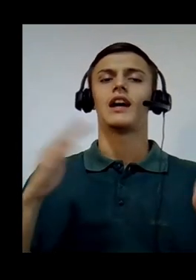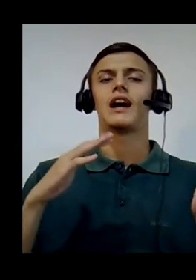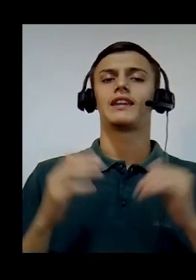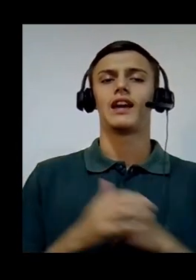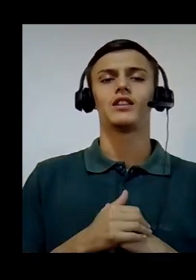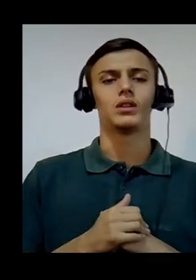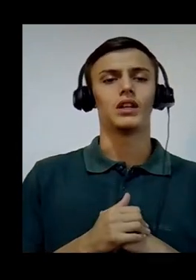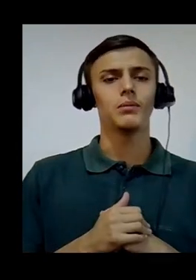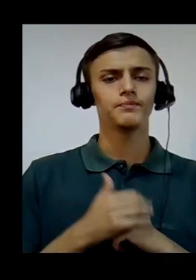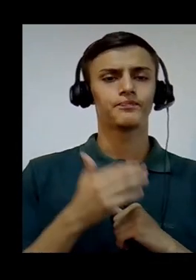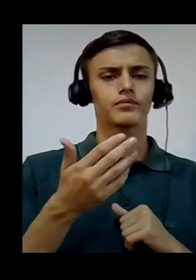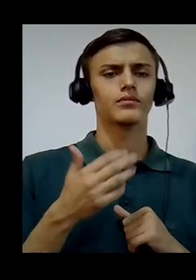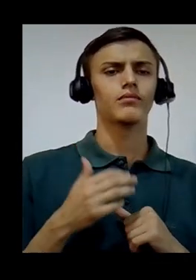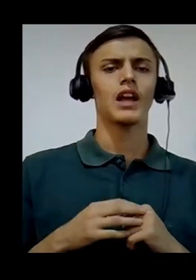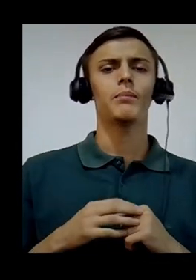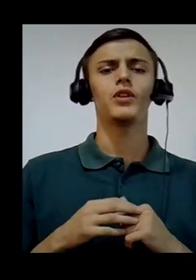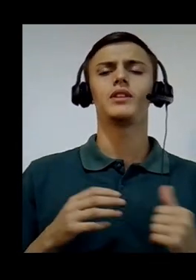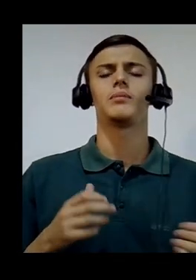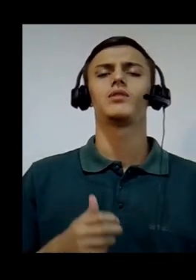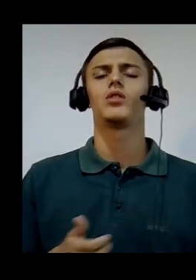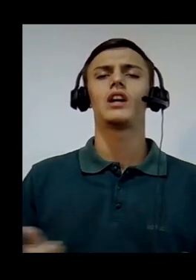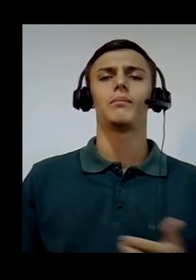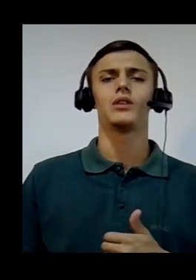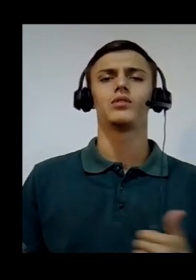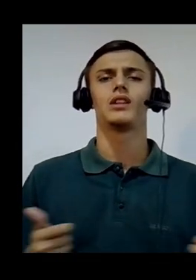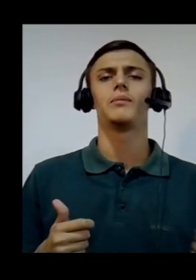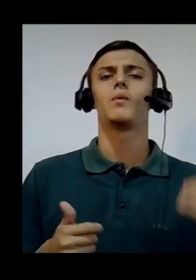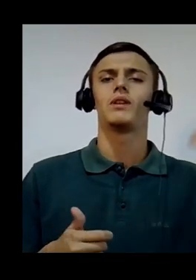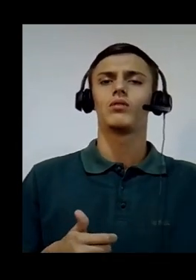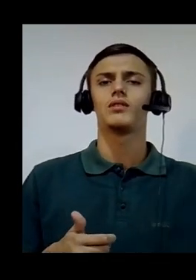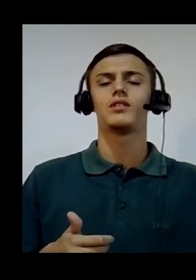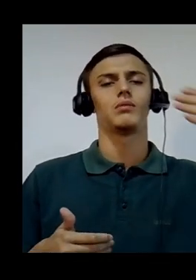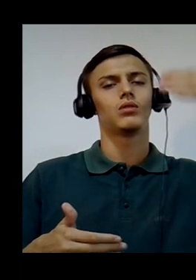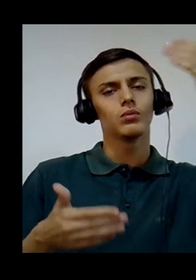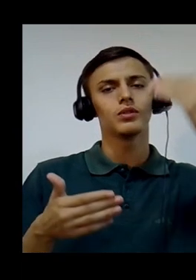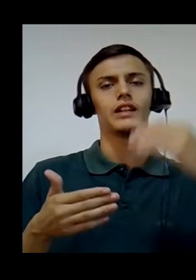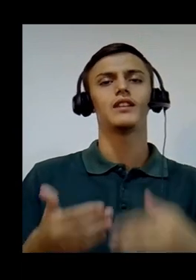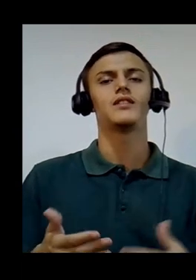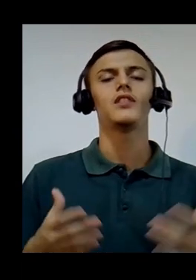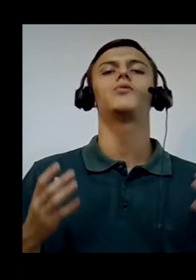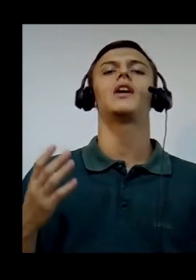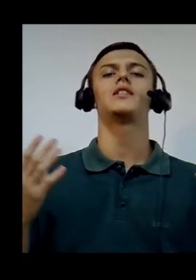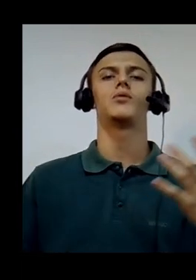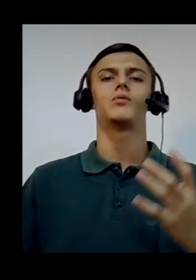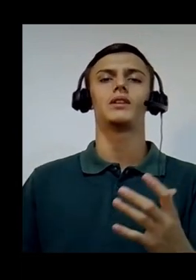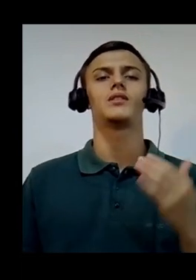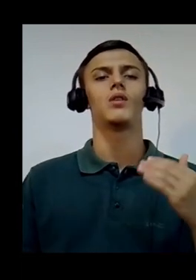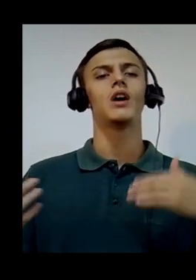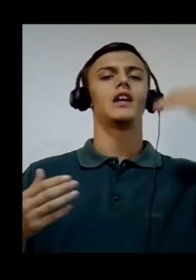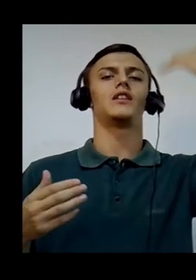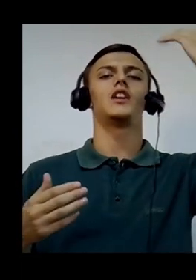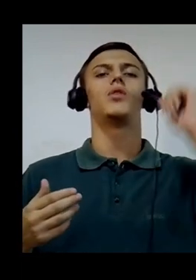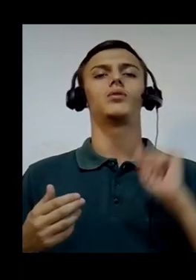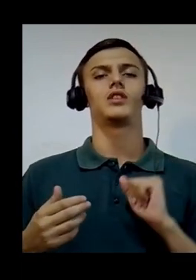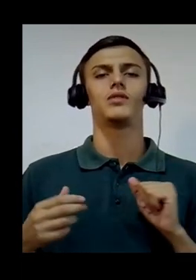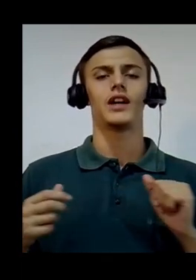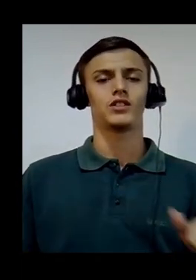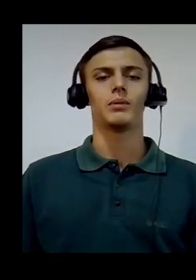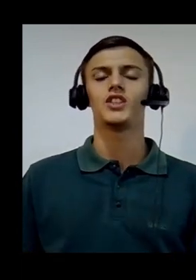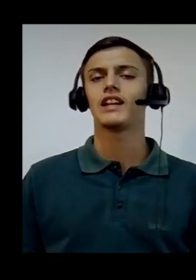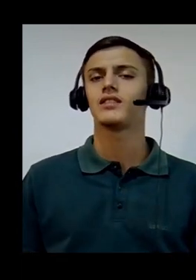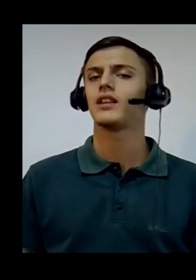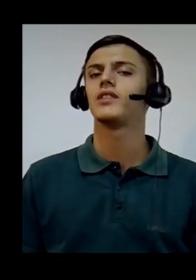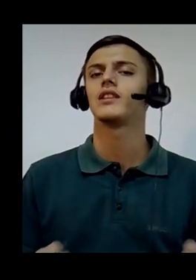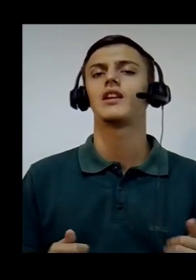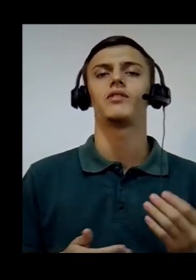evitar ali a queda do andaime. É proibido também deslocamento do andaime com pessoas em cima, todo mundo tem que descer, faz a movimentação e daí volta à